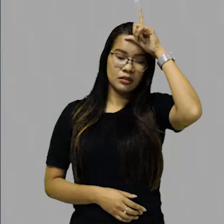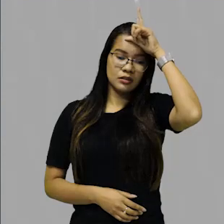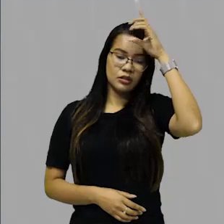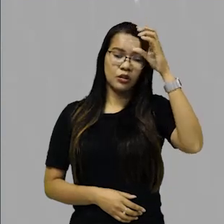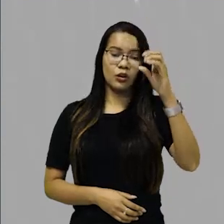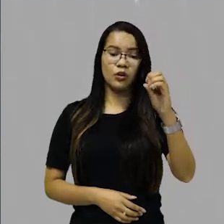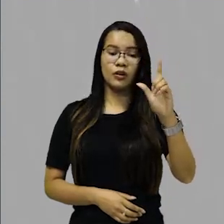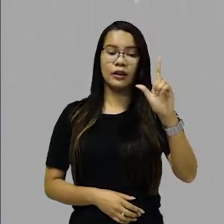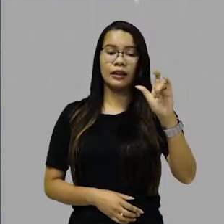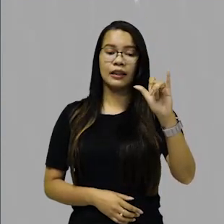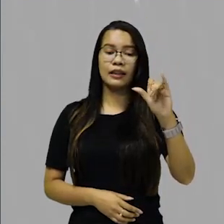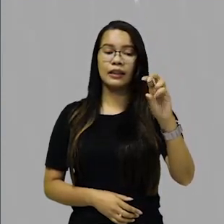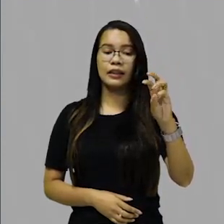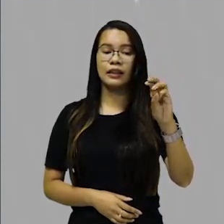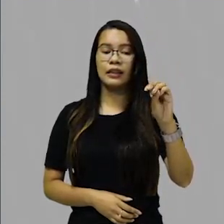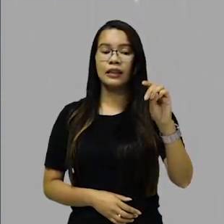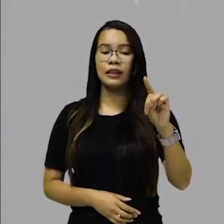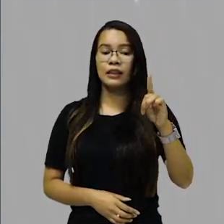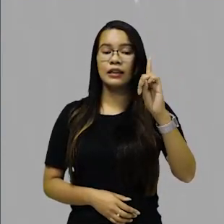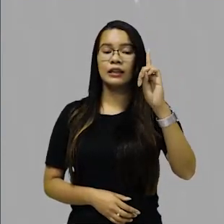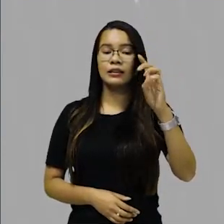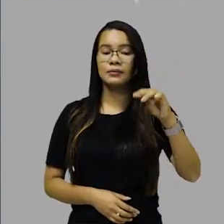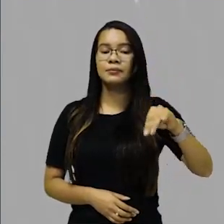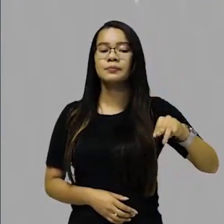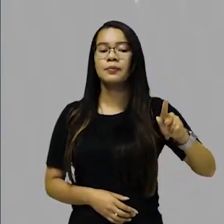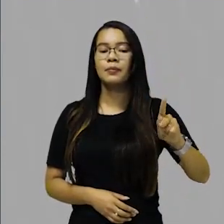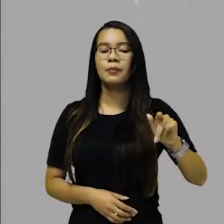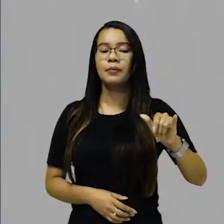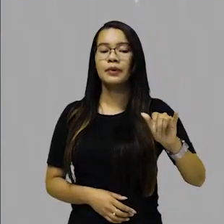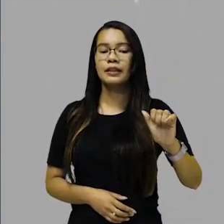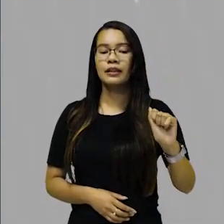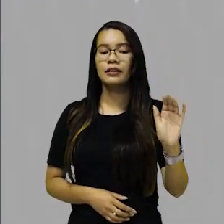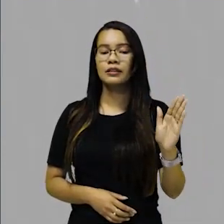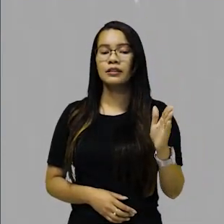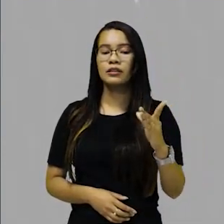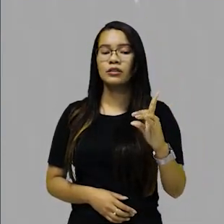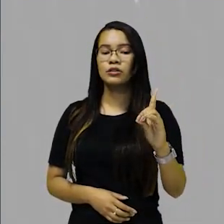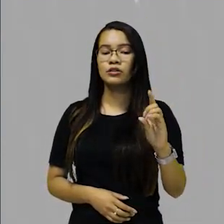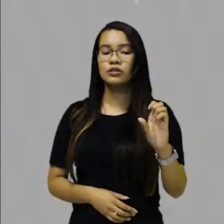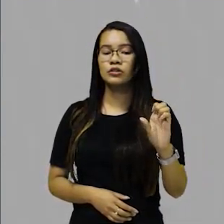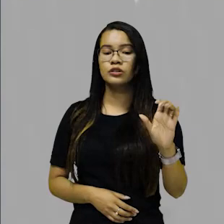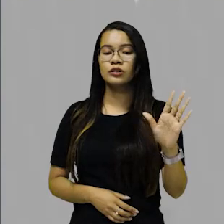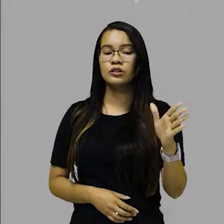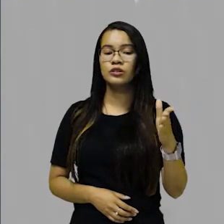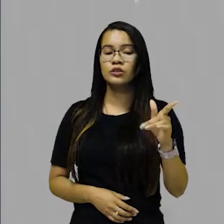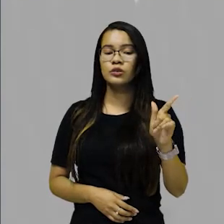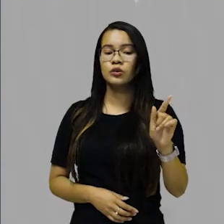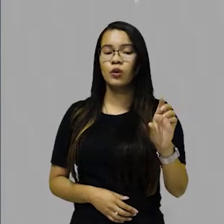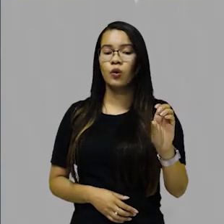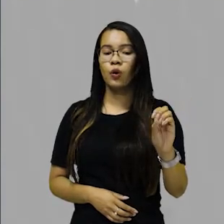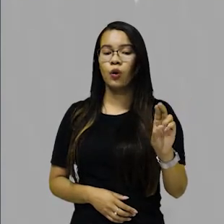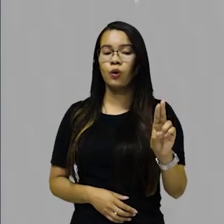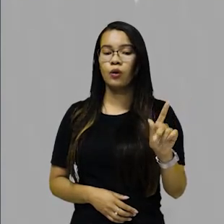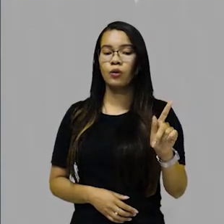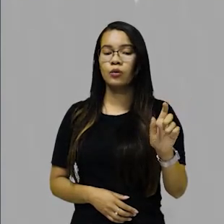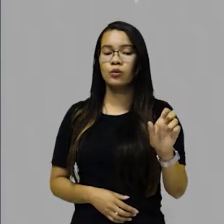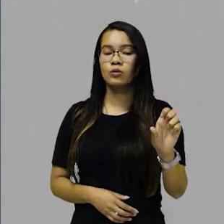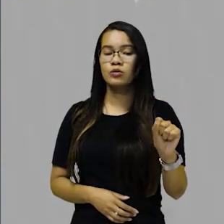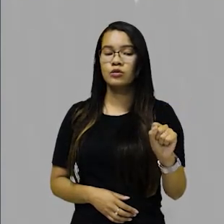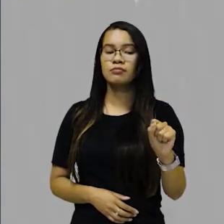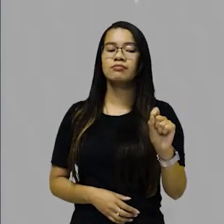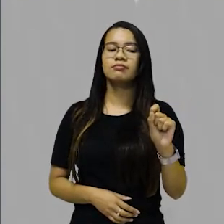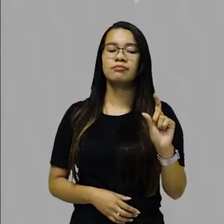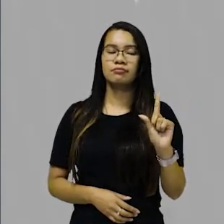A Olímpia, na verdade, ela é o grande nome dentro da Revolução Francesa, que